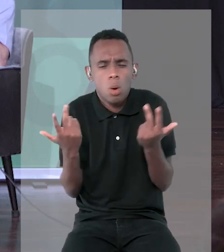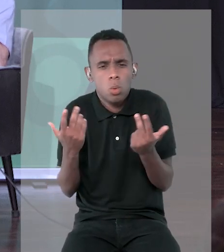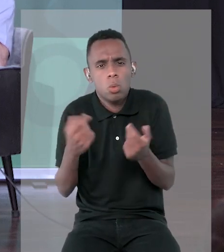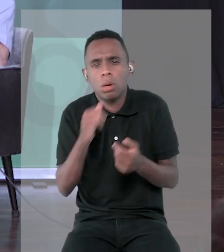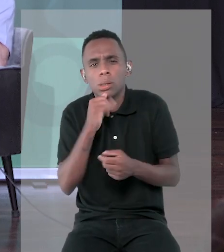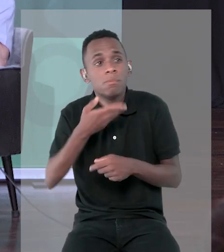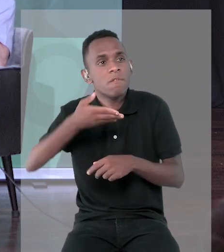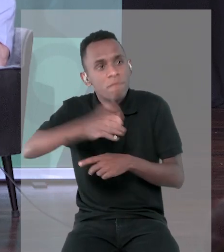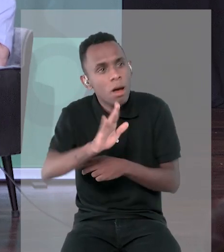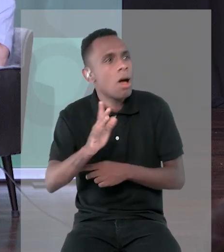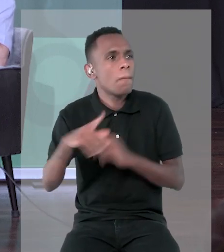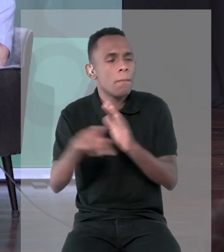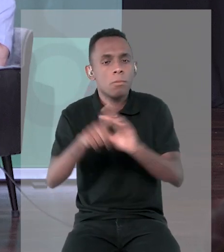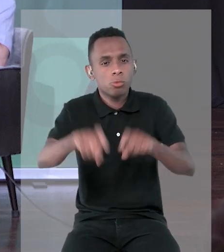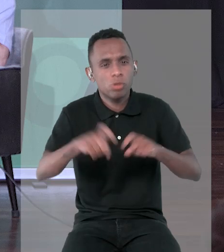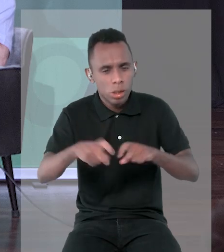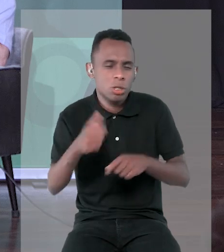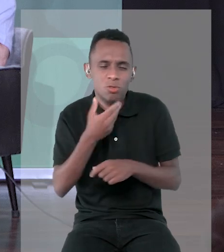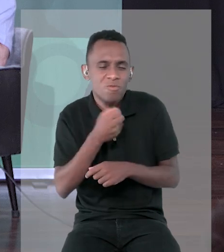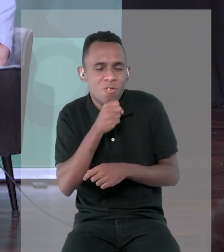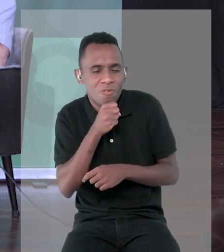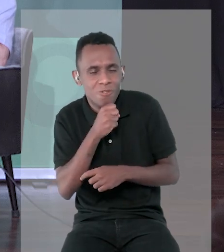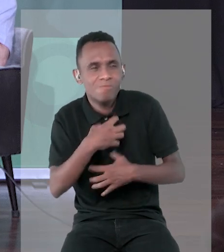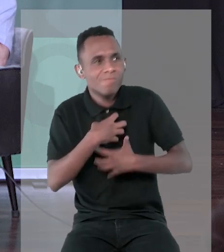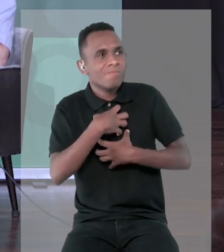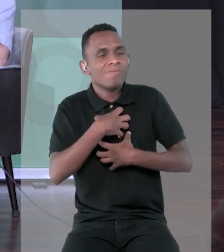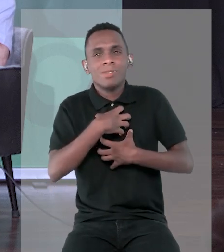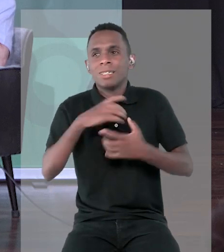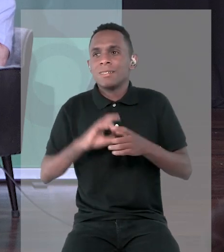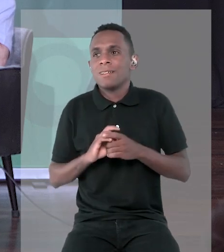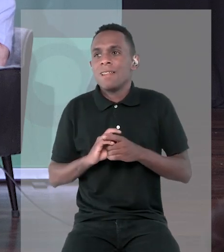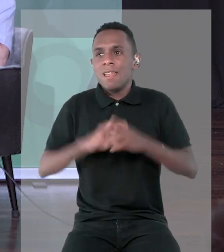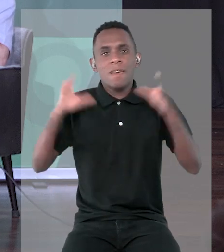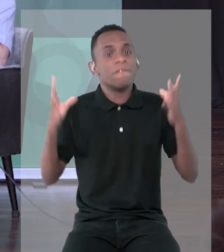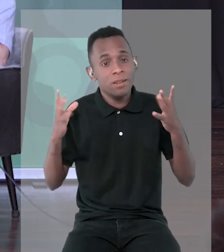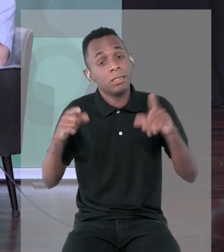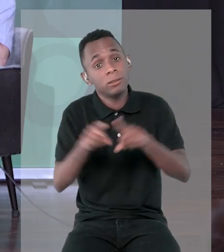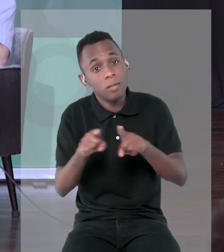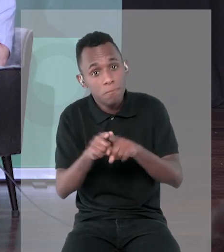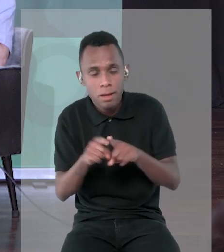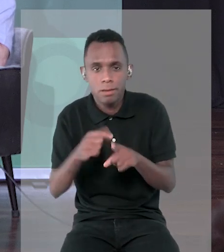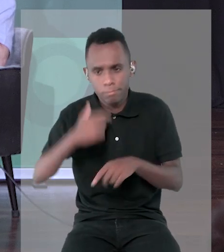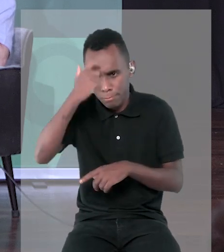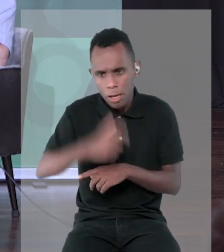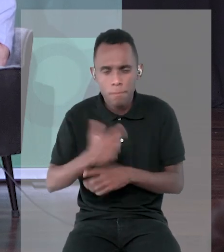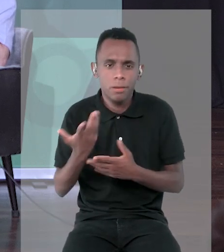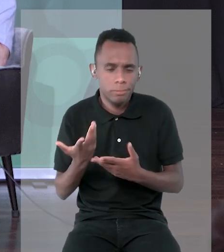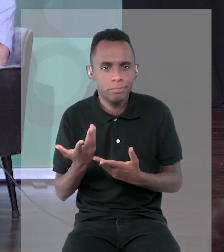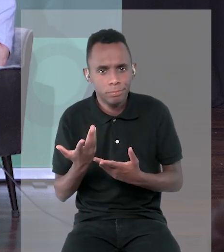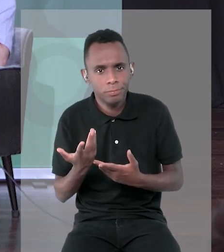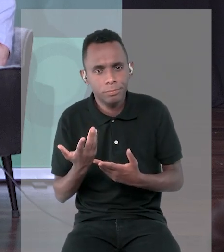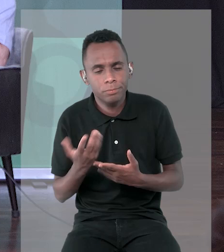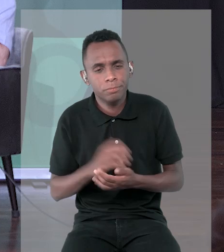vão num sítio, na fazenda dos avós. Essa sensação de liberdade, e ao mesmo tempo que para mim na época era um